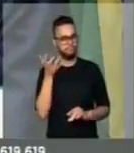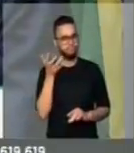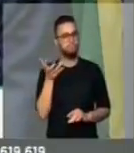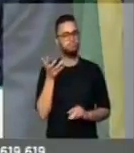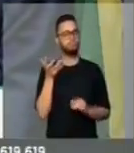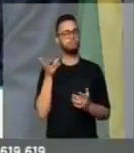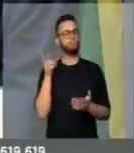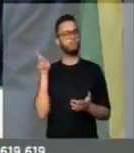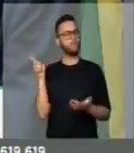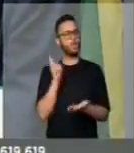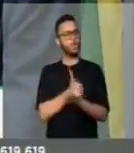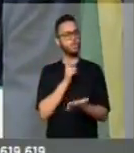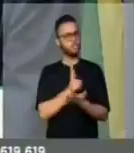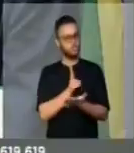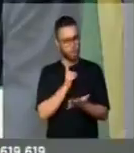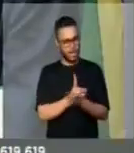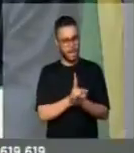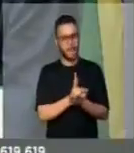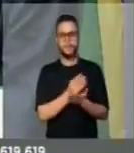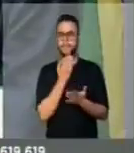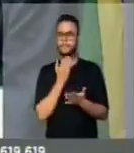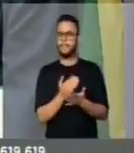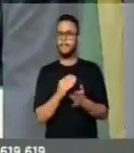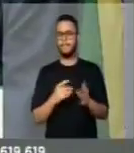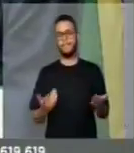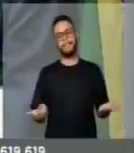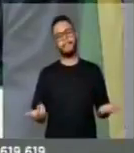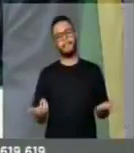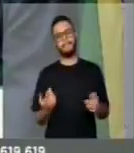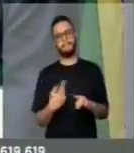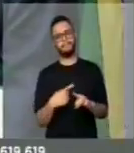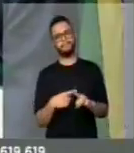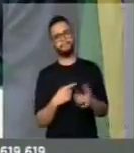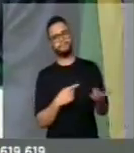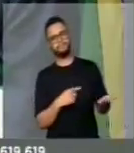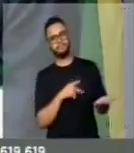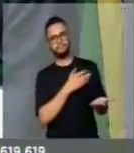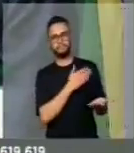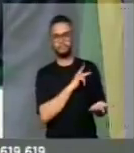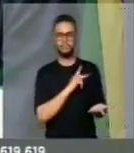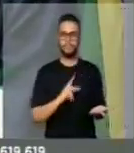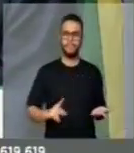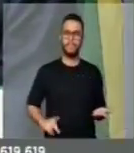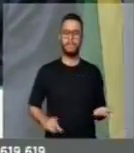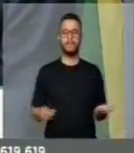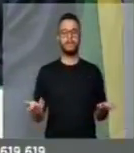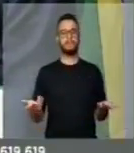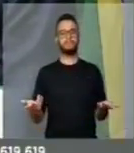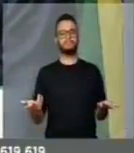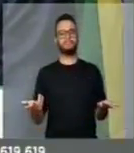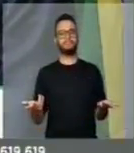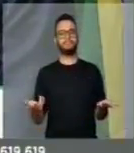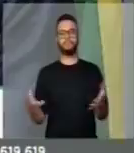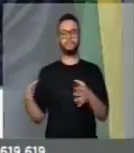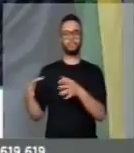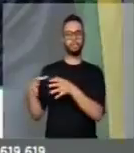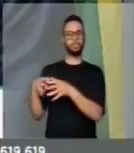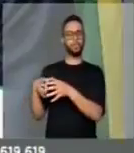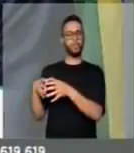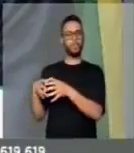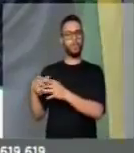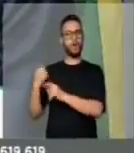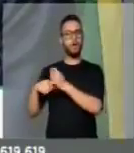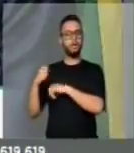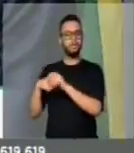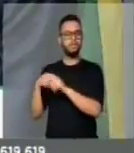pela sua permanência. Porque, senhor presidente, equipe econômica não pode ter na